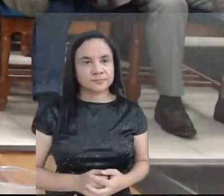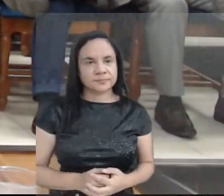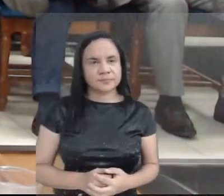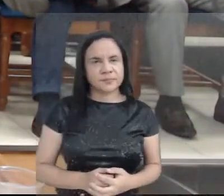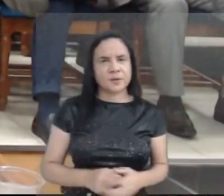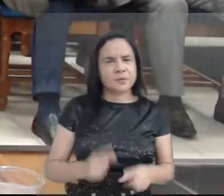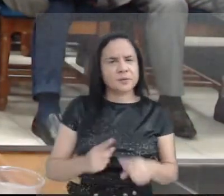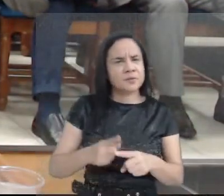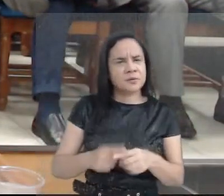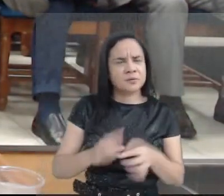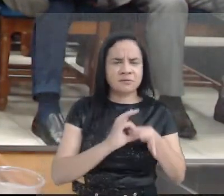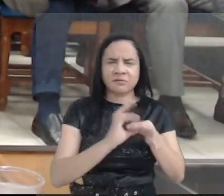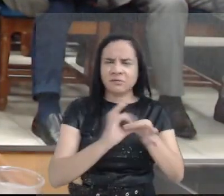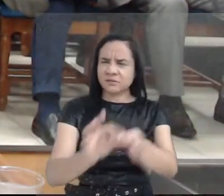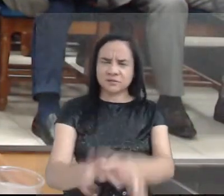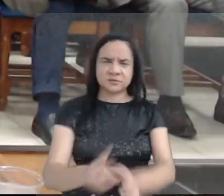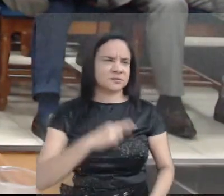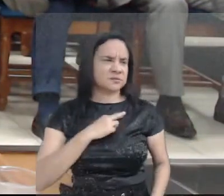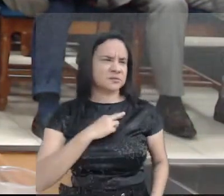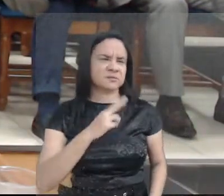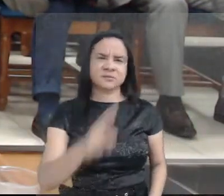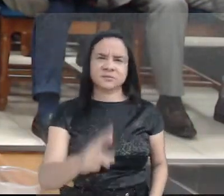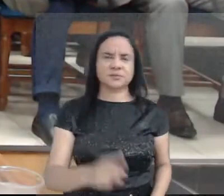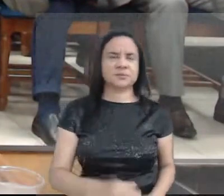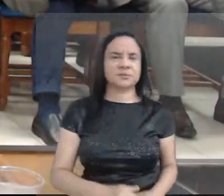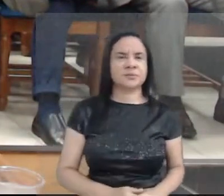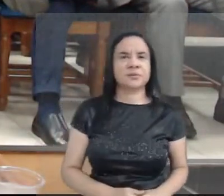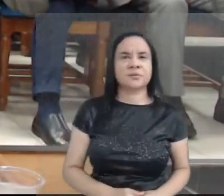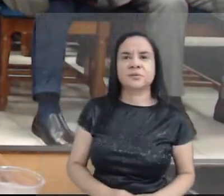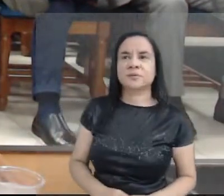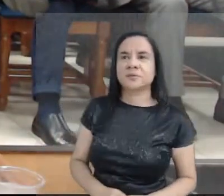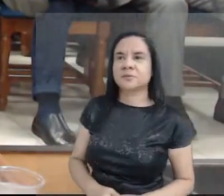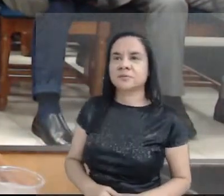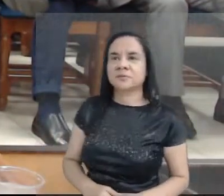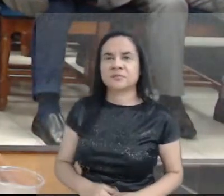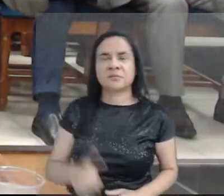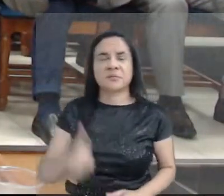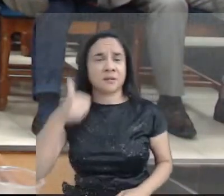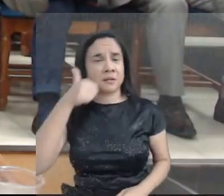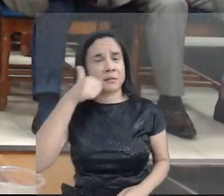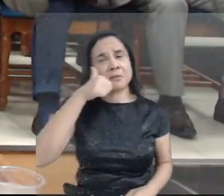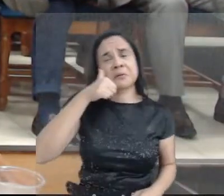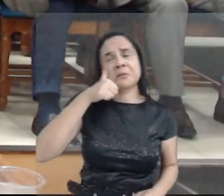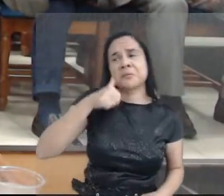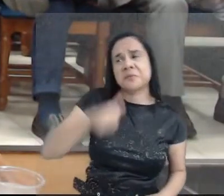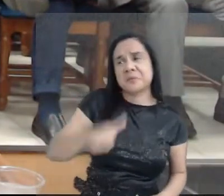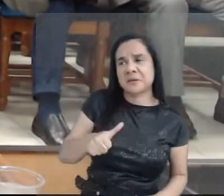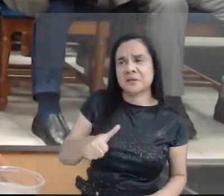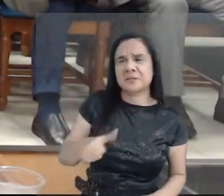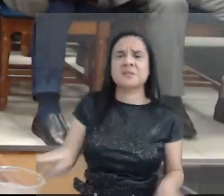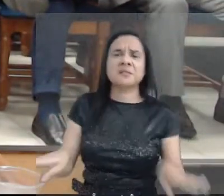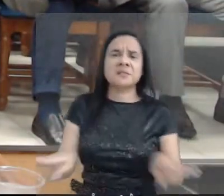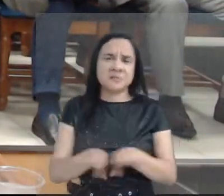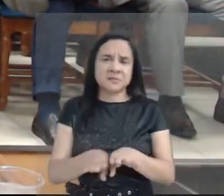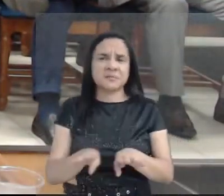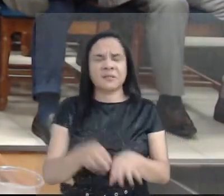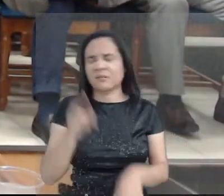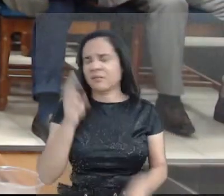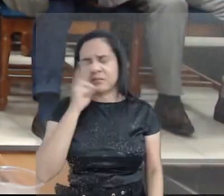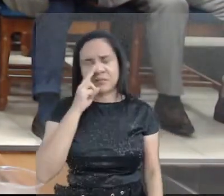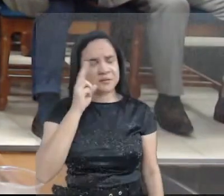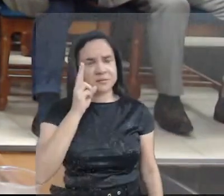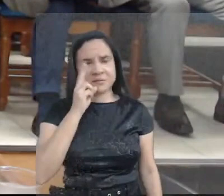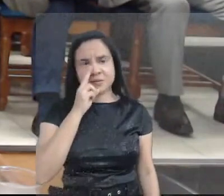religioso ilegal, a mulher sírio-fenícia era uma gentia. E ela